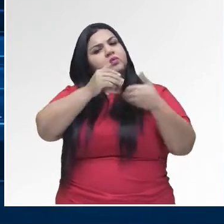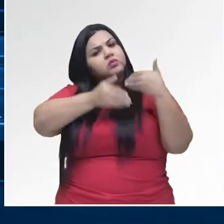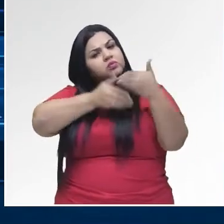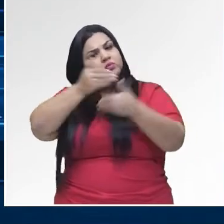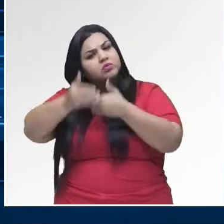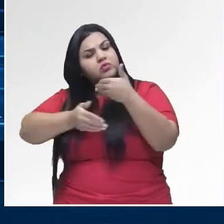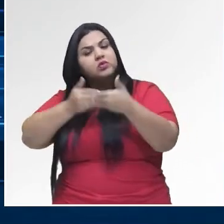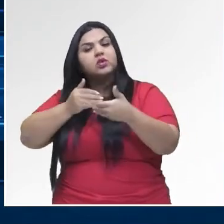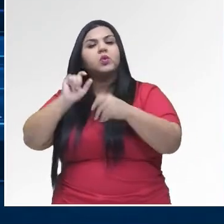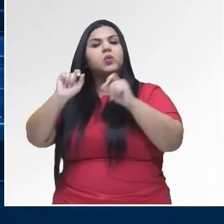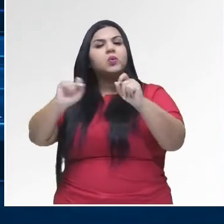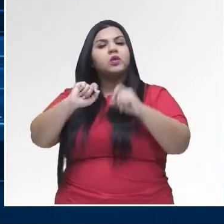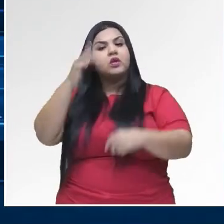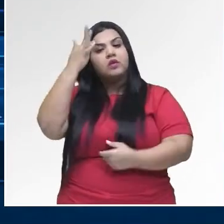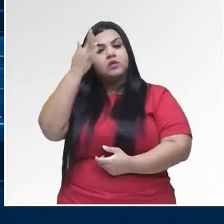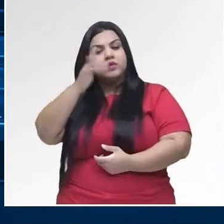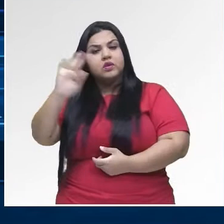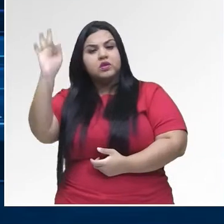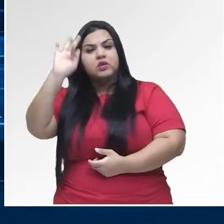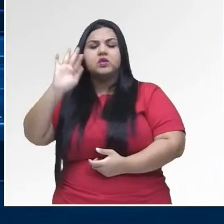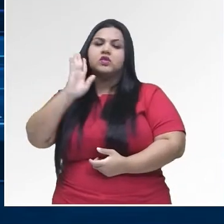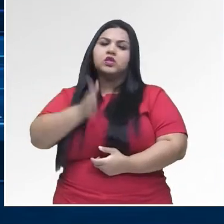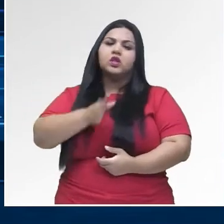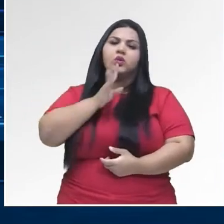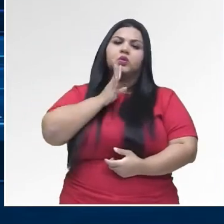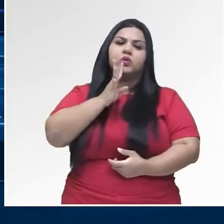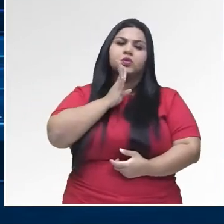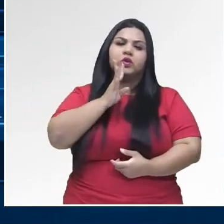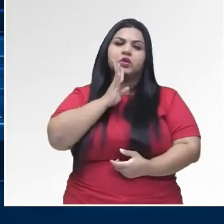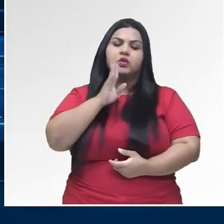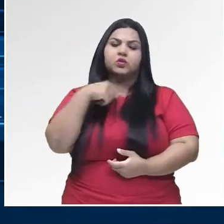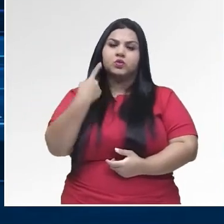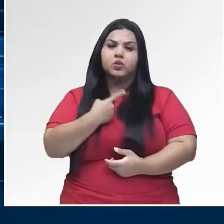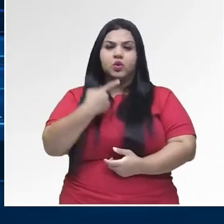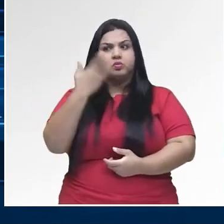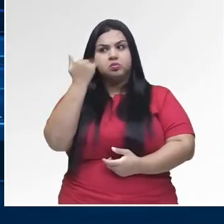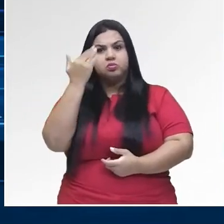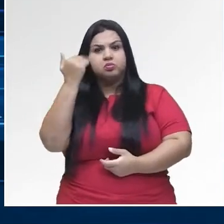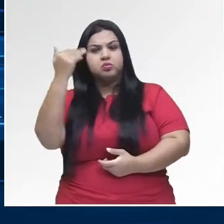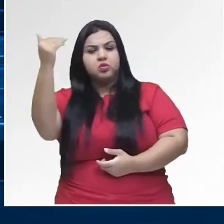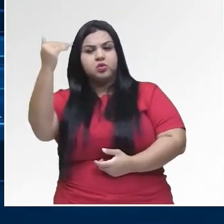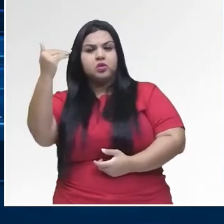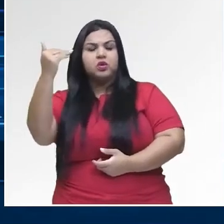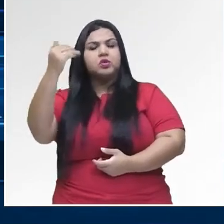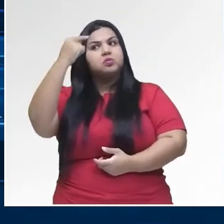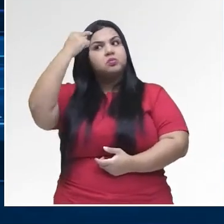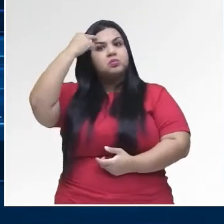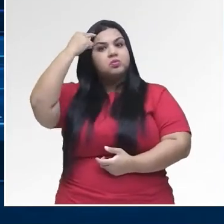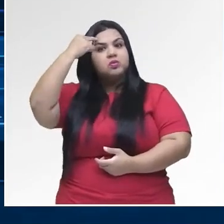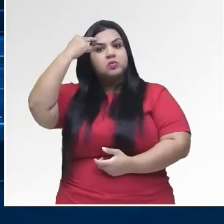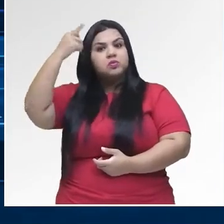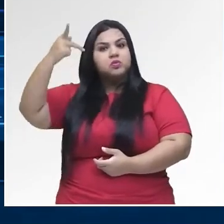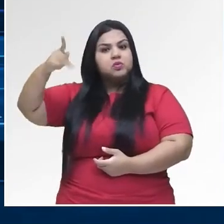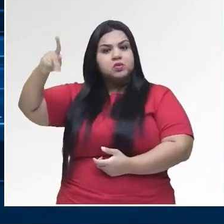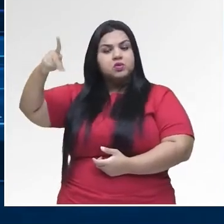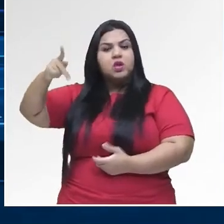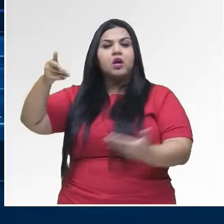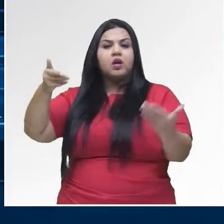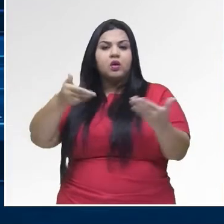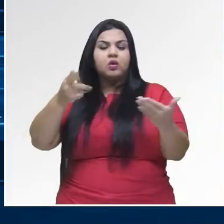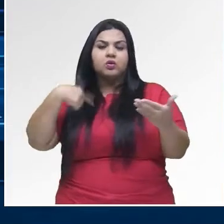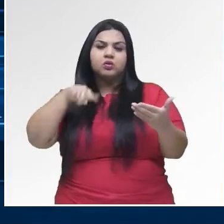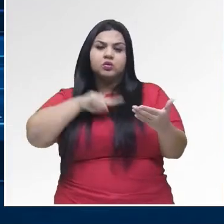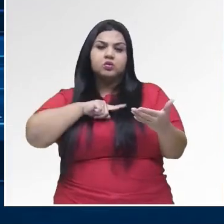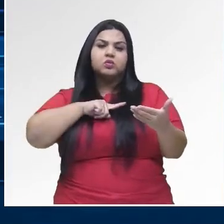que é a filosofia, já conhecemos aí os filósofos clássicos, né? O seu pensamento. E agora nós estamos